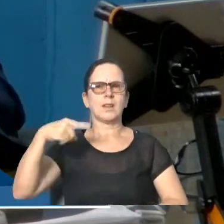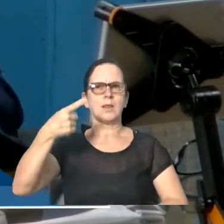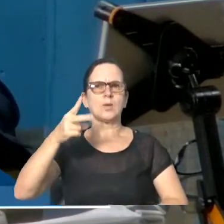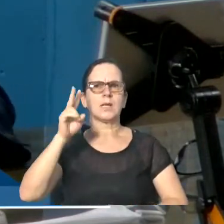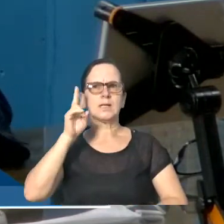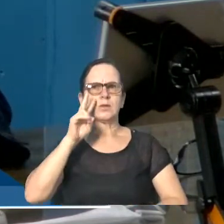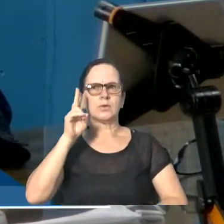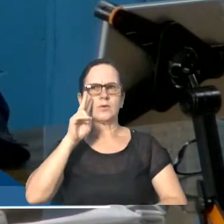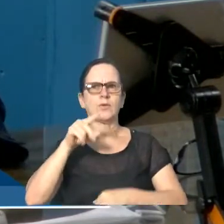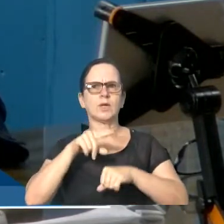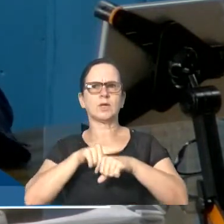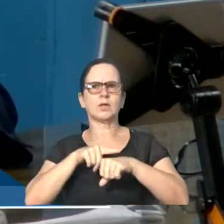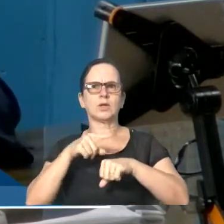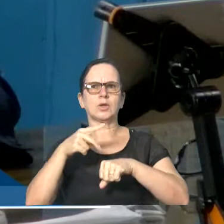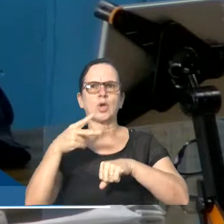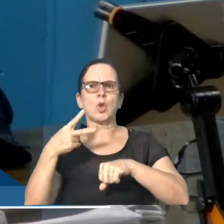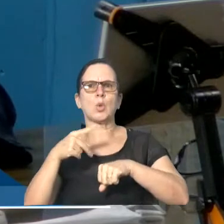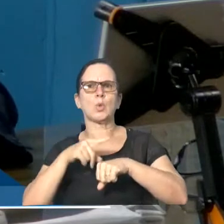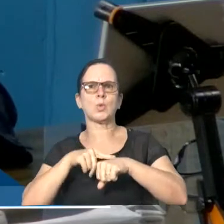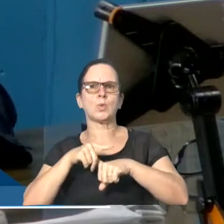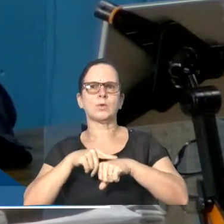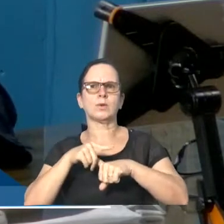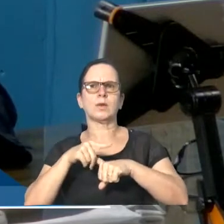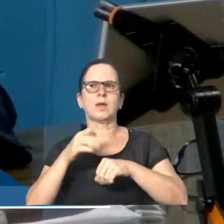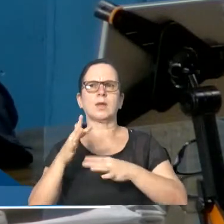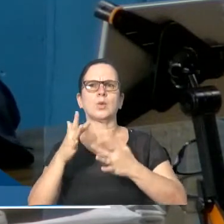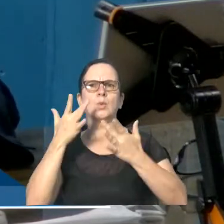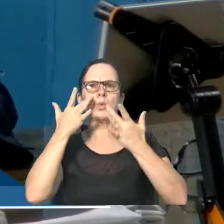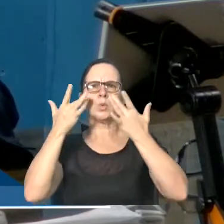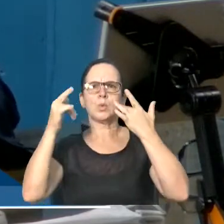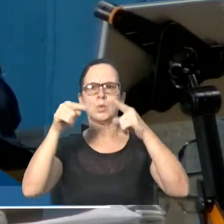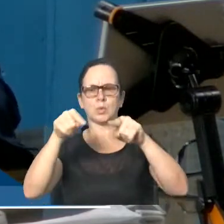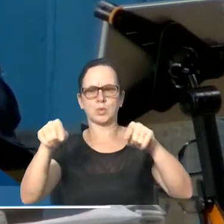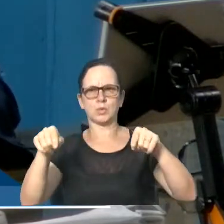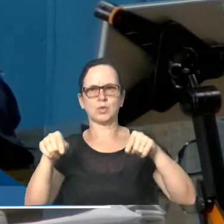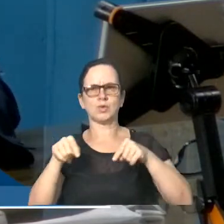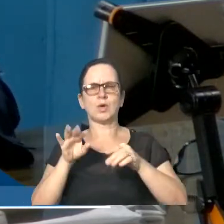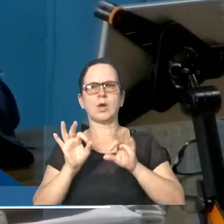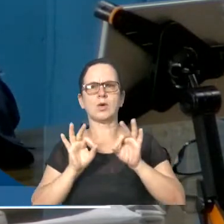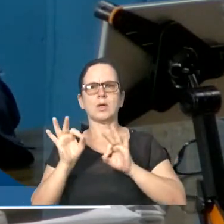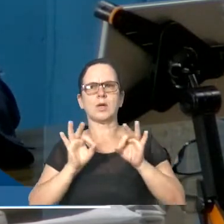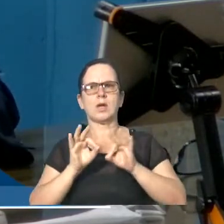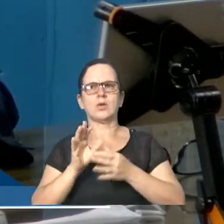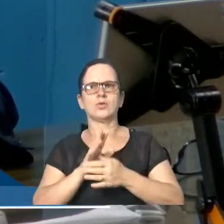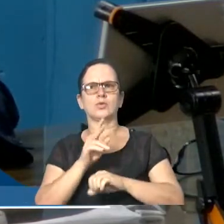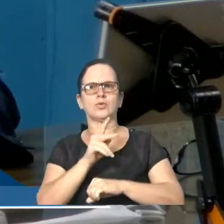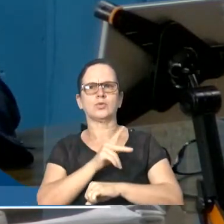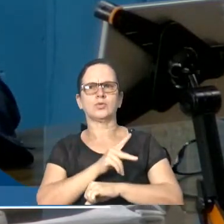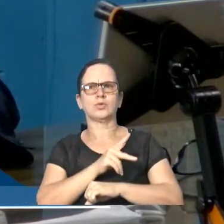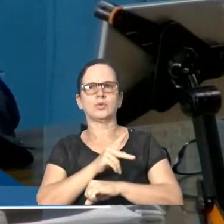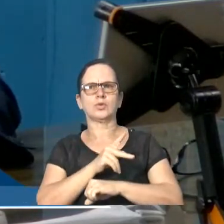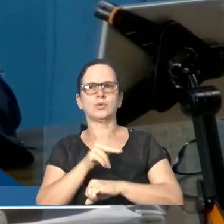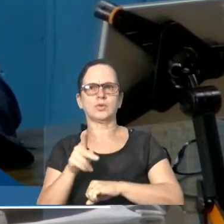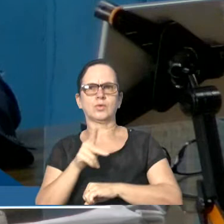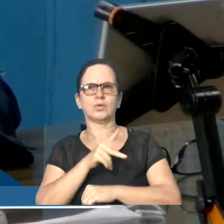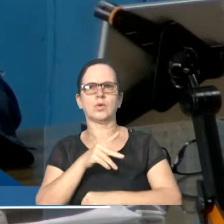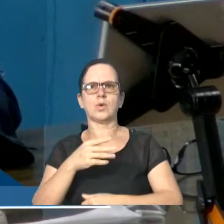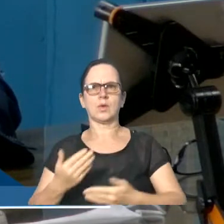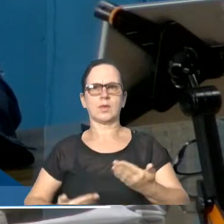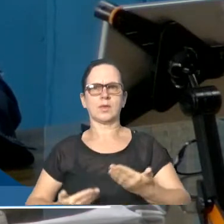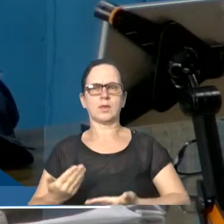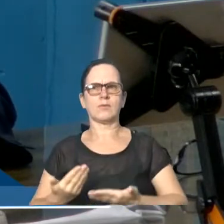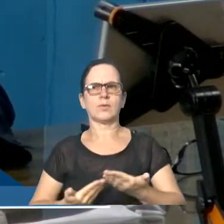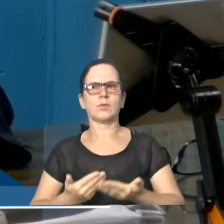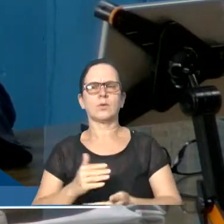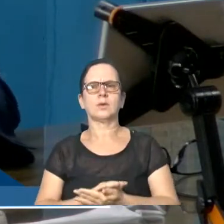às 14 horas, iremos discutir aqui no Anfiteatro da Câmara em relação ao reajuste dos servidores. Então, me comprometi com a presidente do